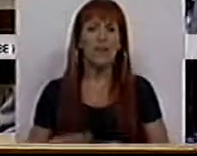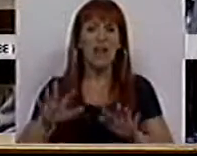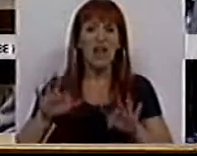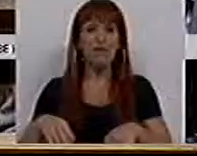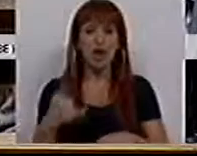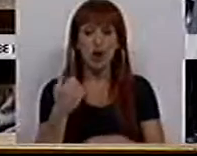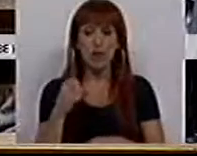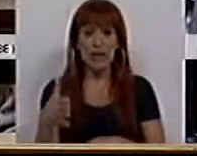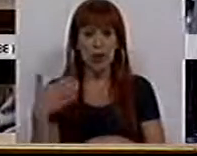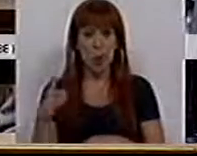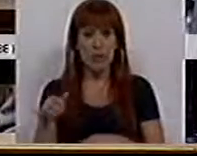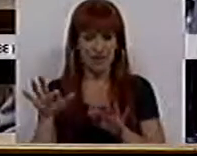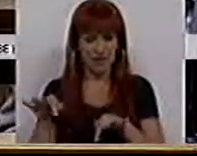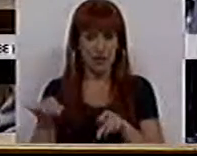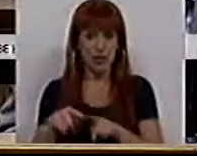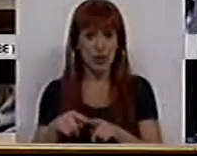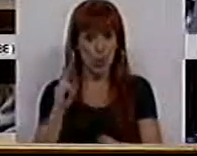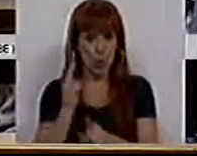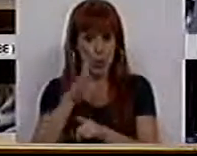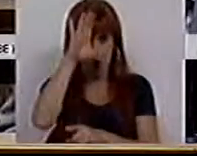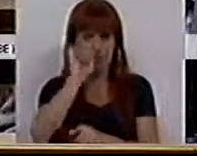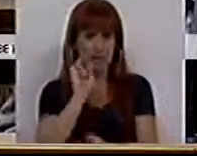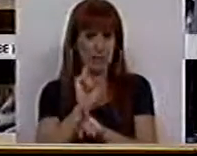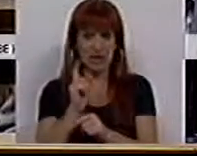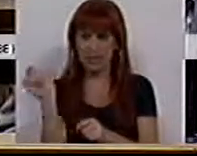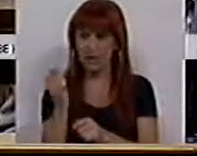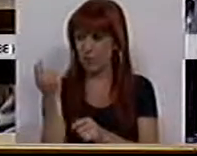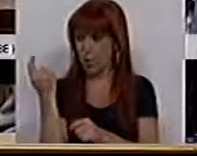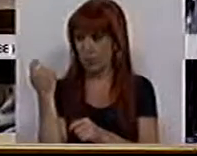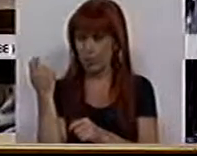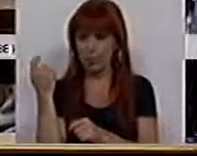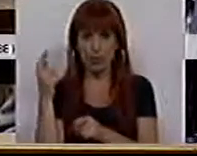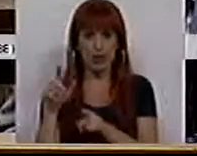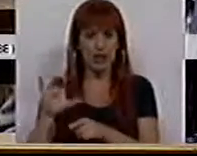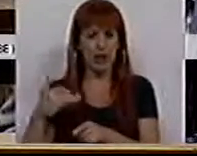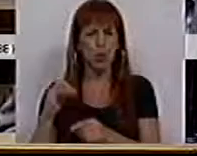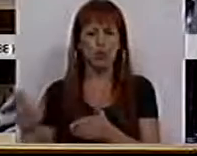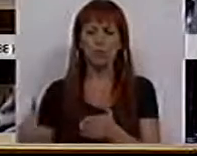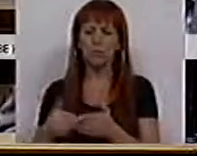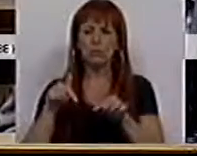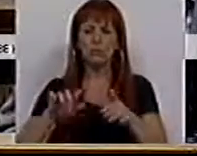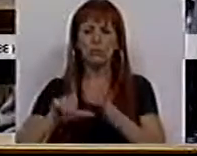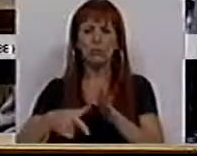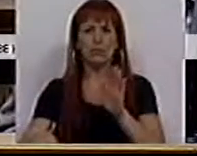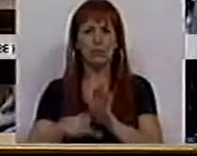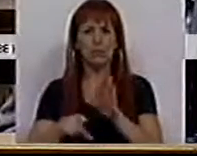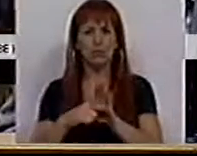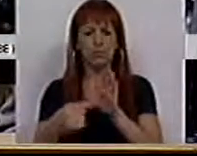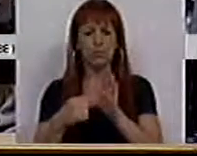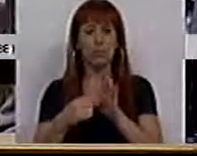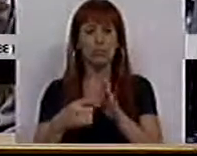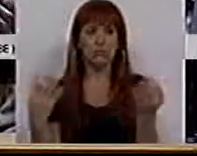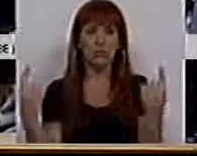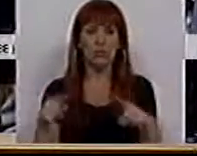No final de 2011, ainda ao Governo tinha poucos meses, o CDS apresentou aqui um projeto de lei que